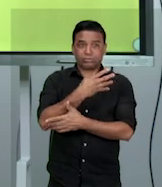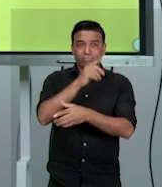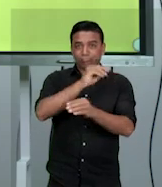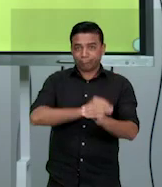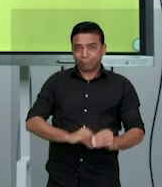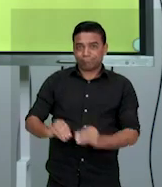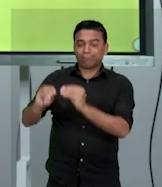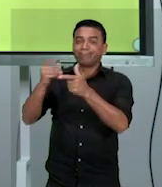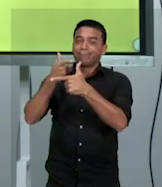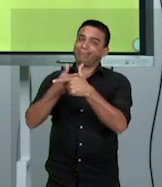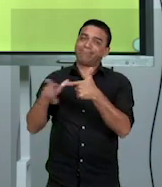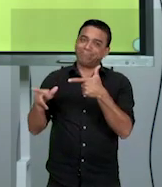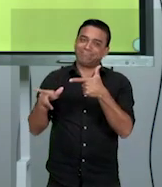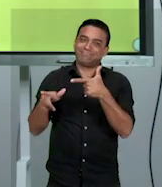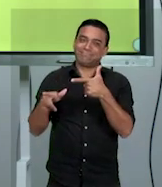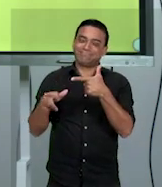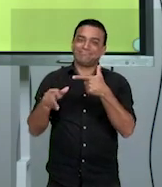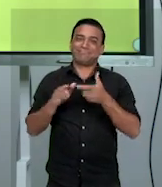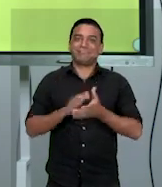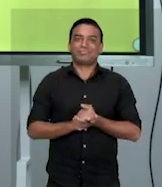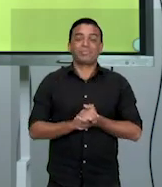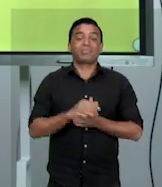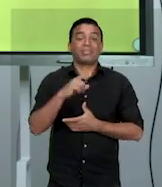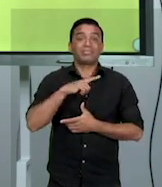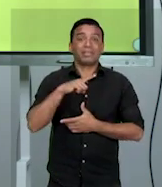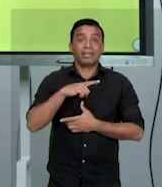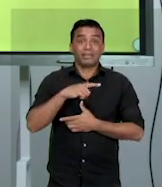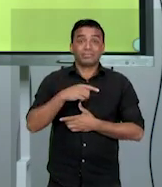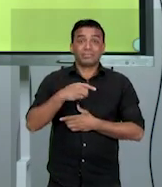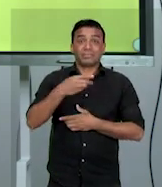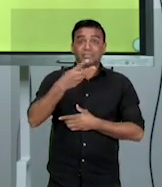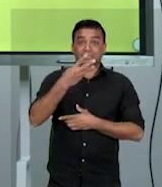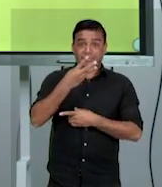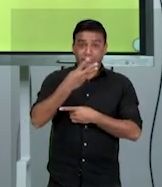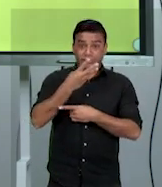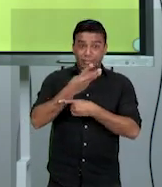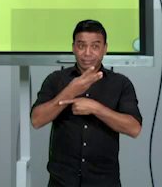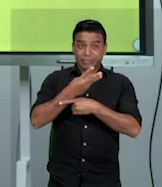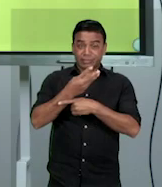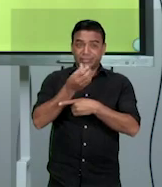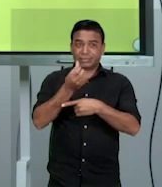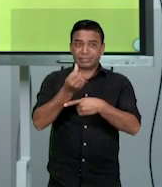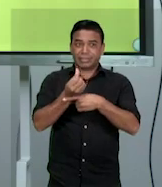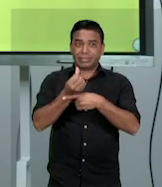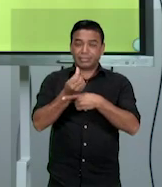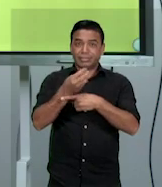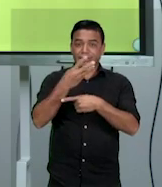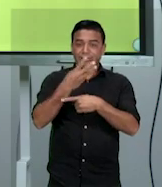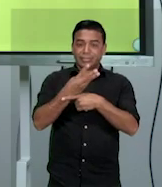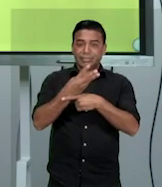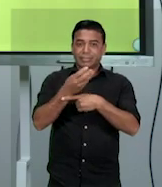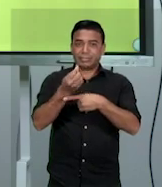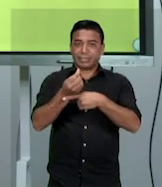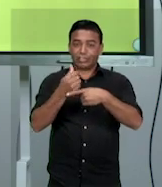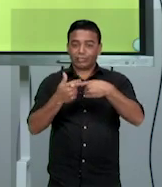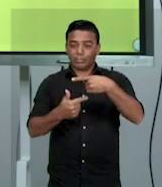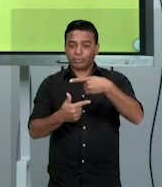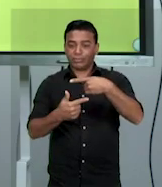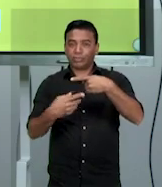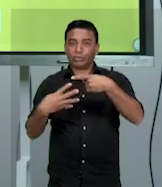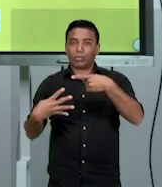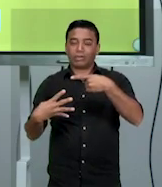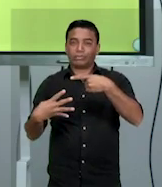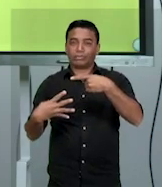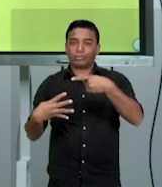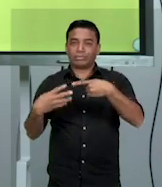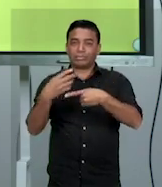dividindo. Então, eu tenho 36 dividido por 24. Eu tenho várias